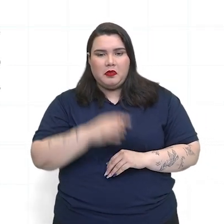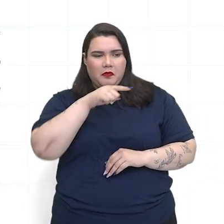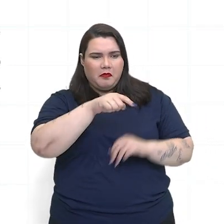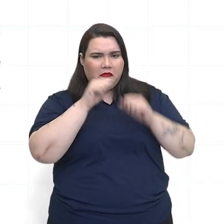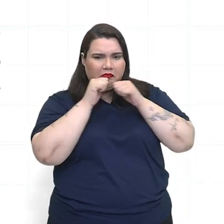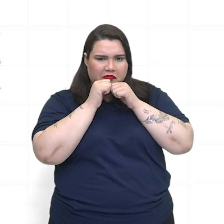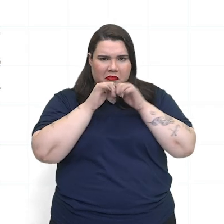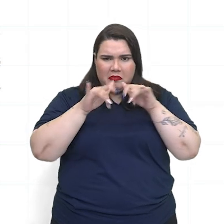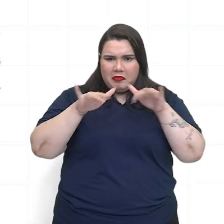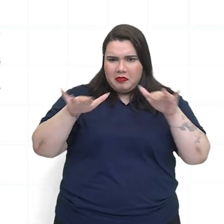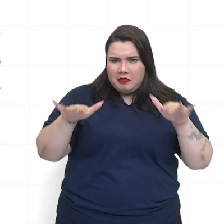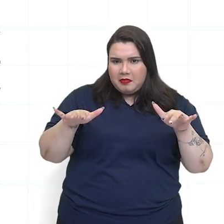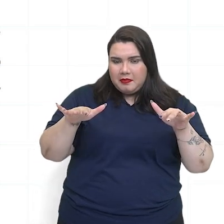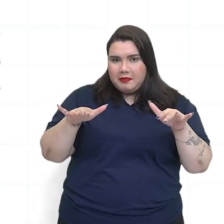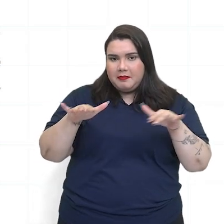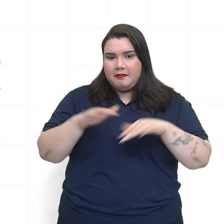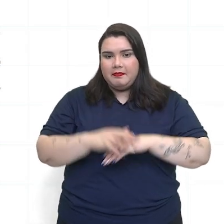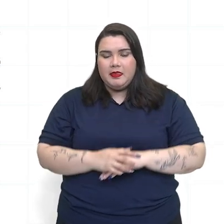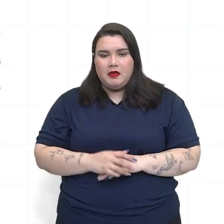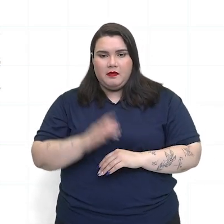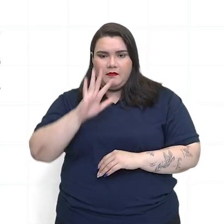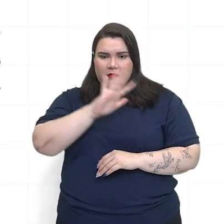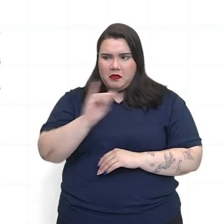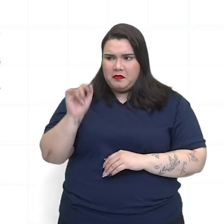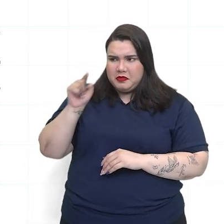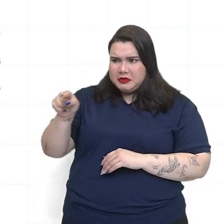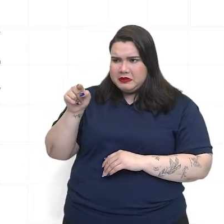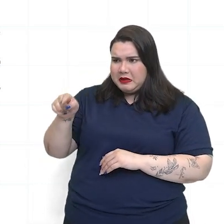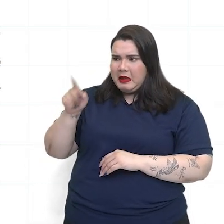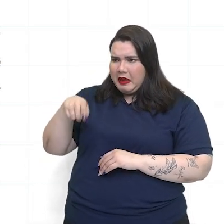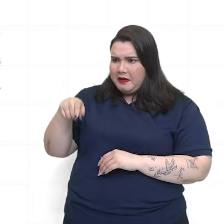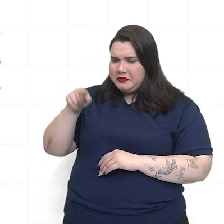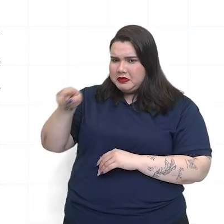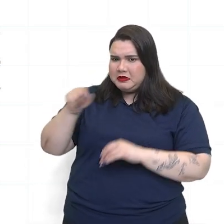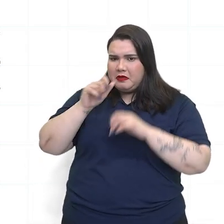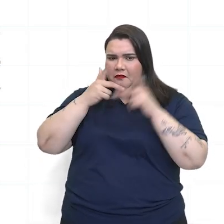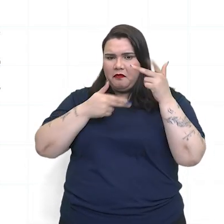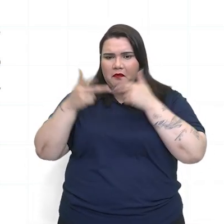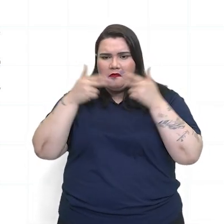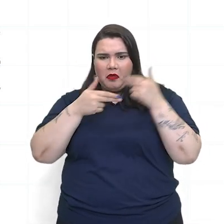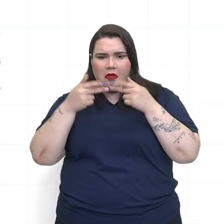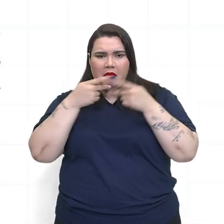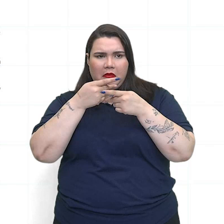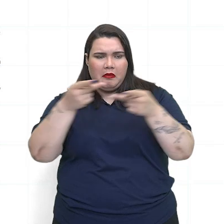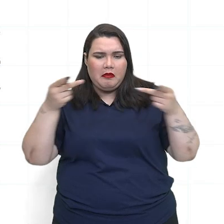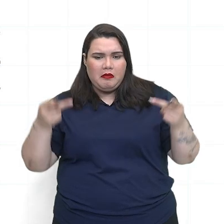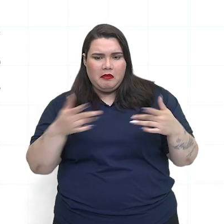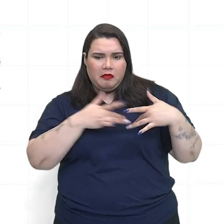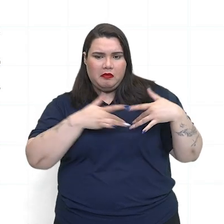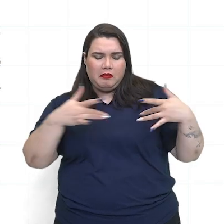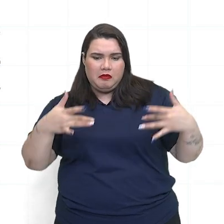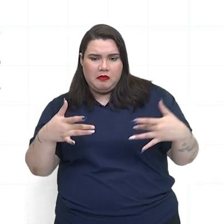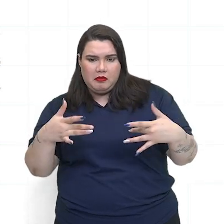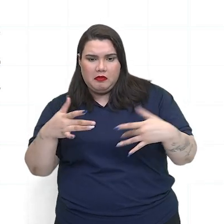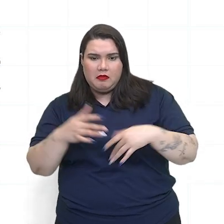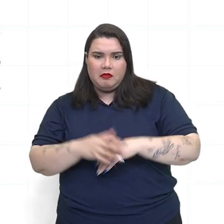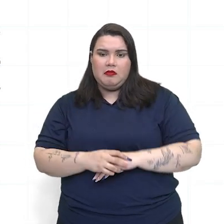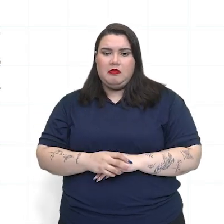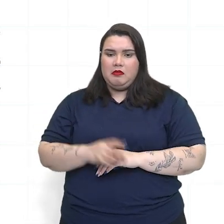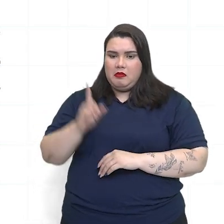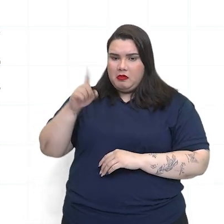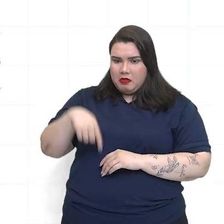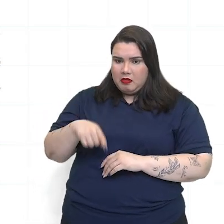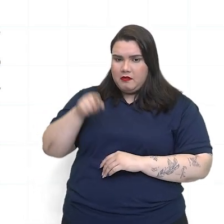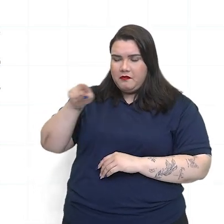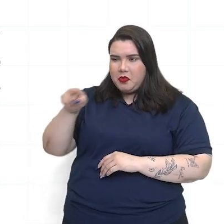Você anda espalhando isso? Foi você, Caroba miserável. Você que não tem compaixão de um pobre como eu? Foi